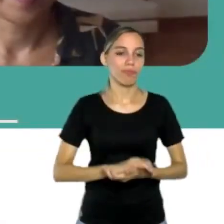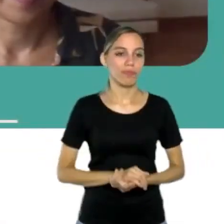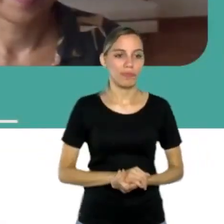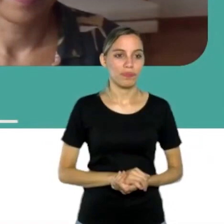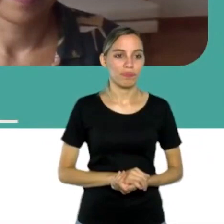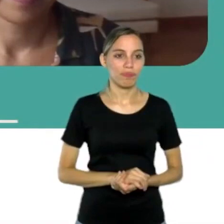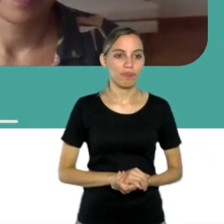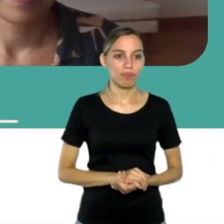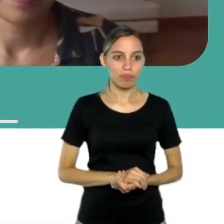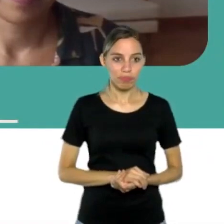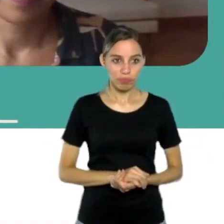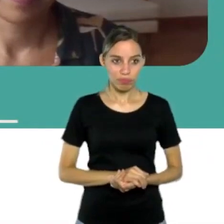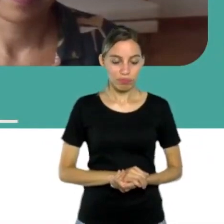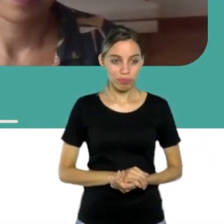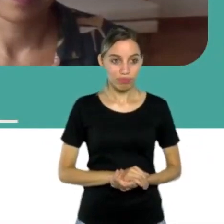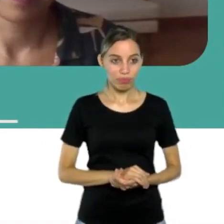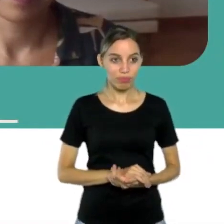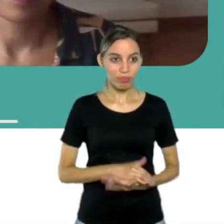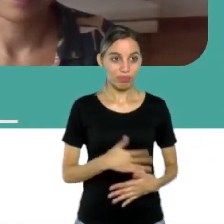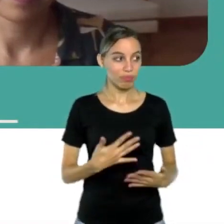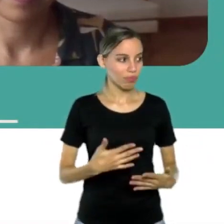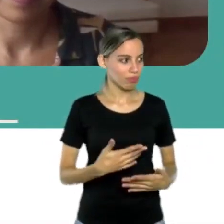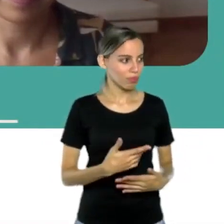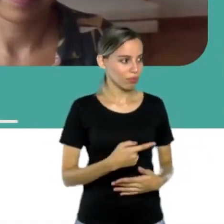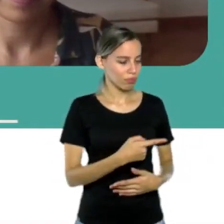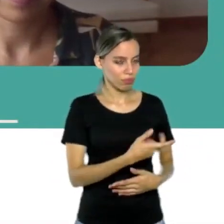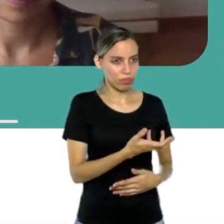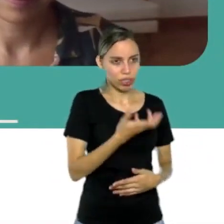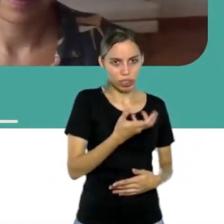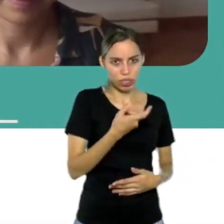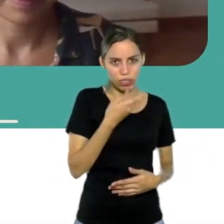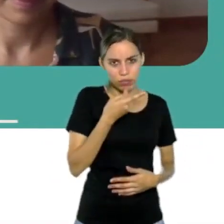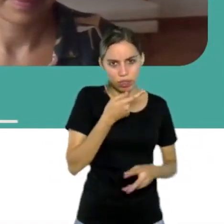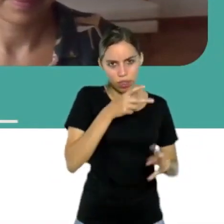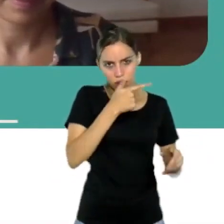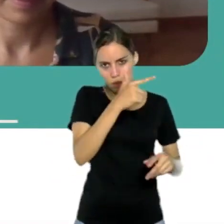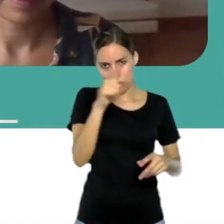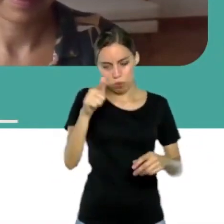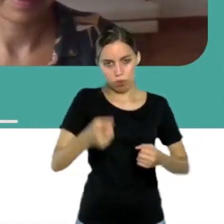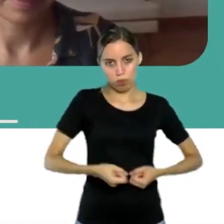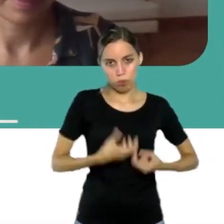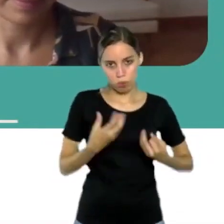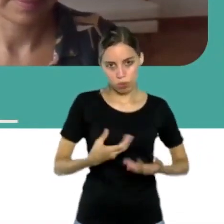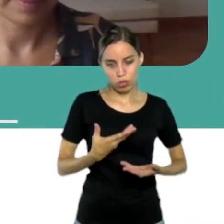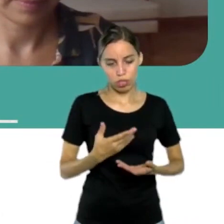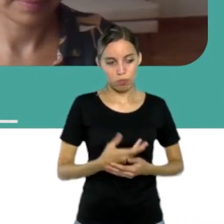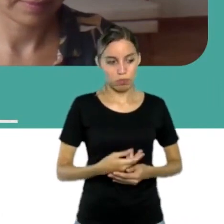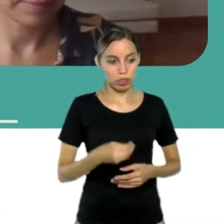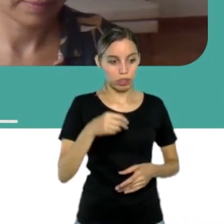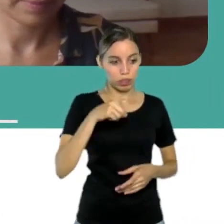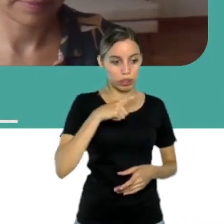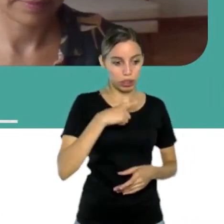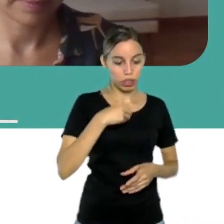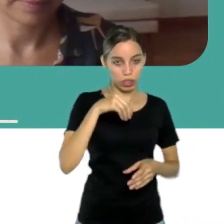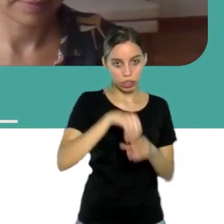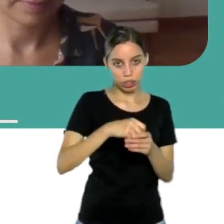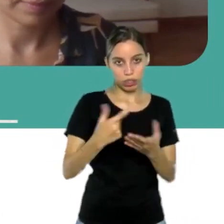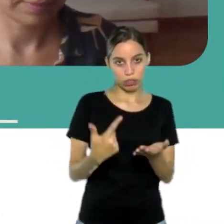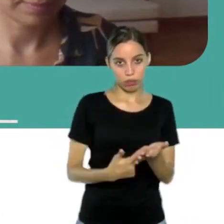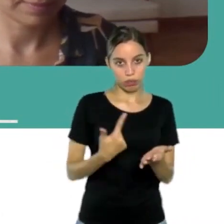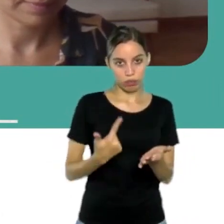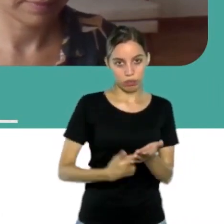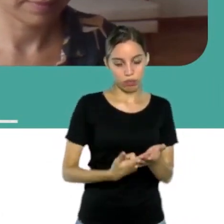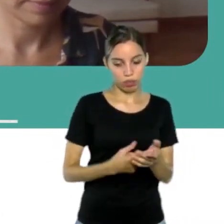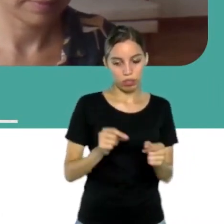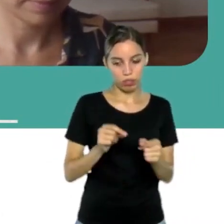E aí vamos citar os outros poemas que a gente tem nesse livro, que une